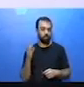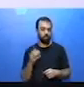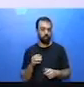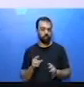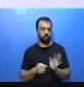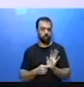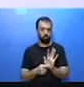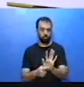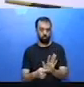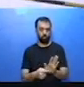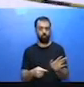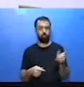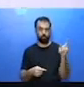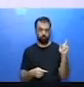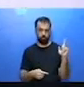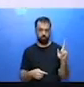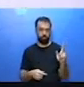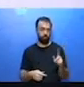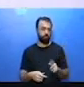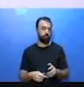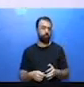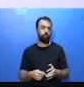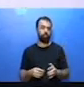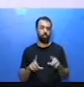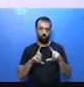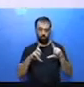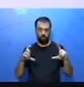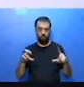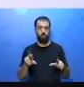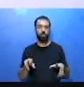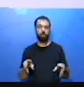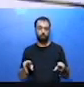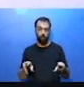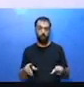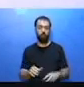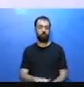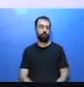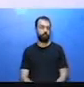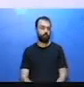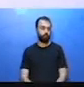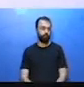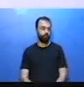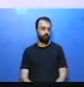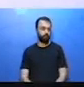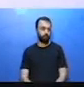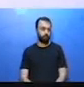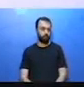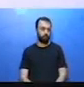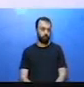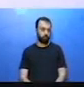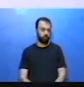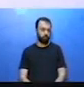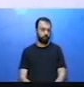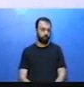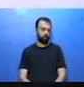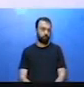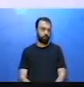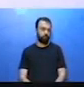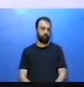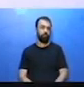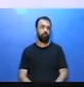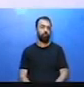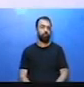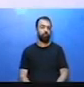é um trapézio retângulo. A fórmula não muda nada. Mesma coisa, A única diferença é que ele não tem esse triângulo aqui,